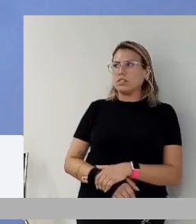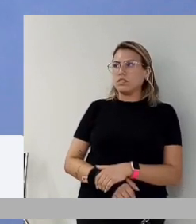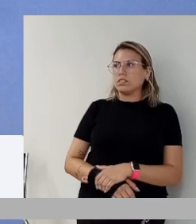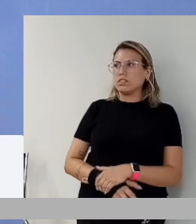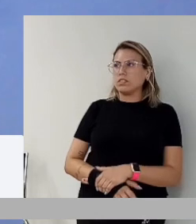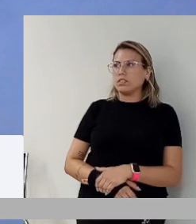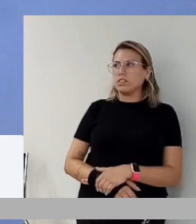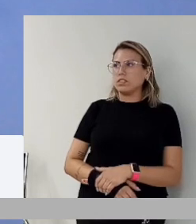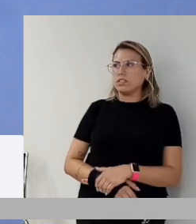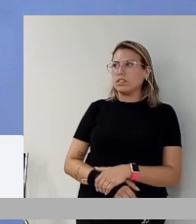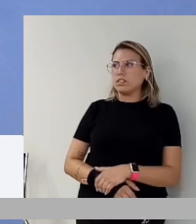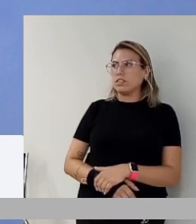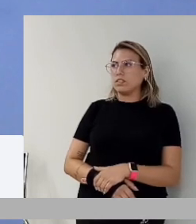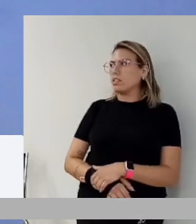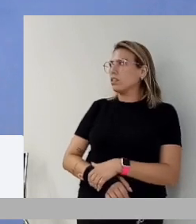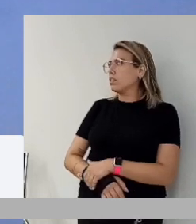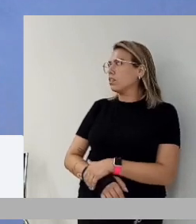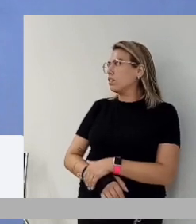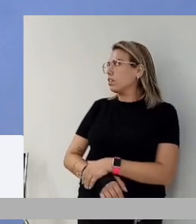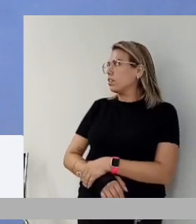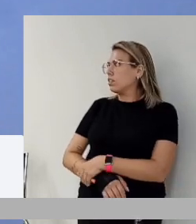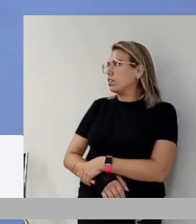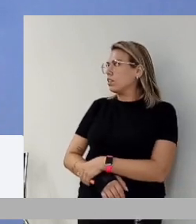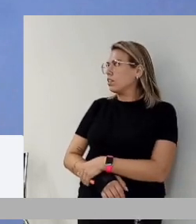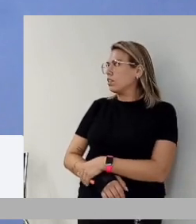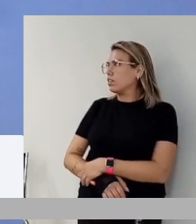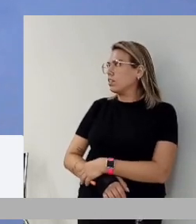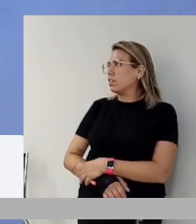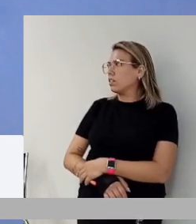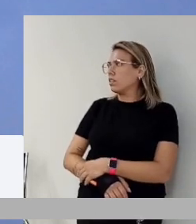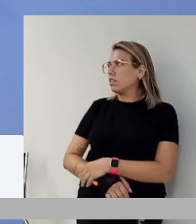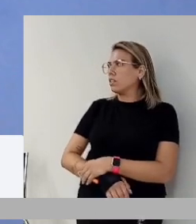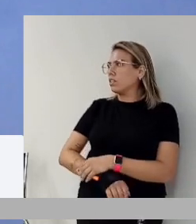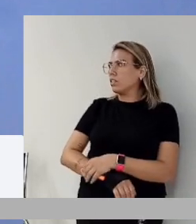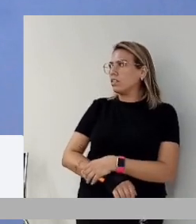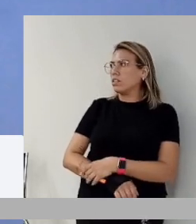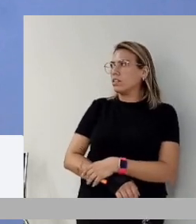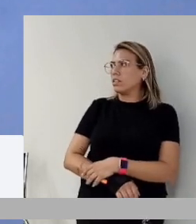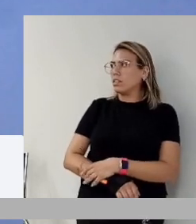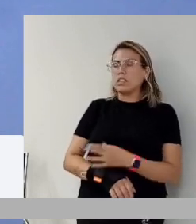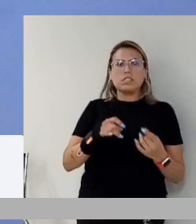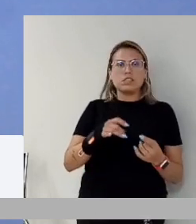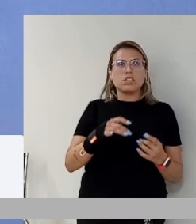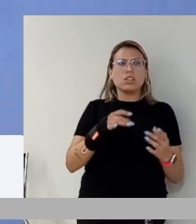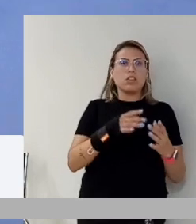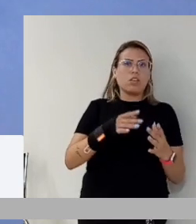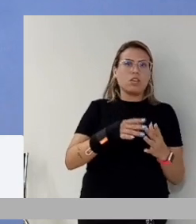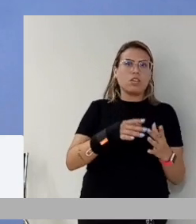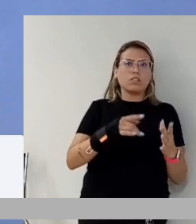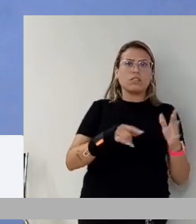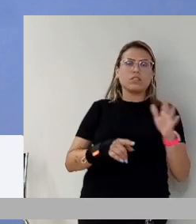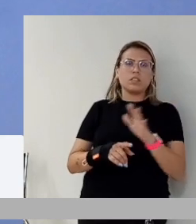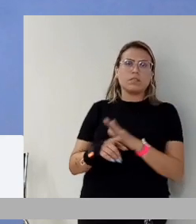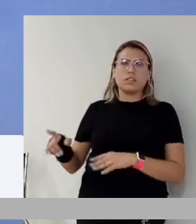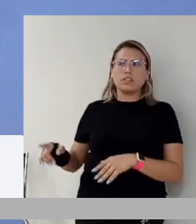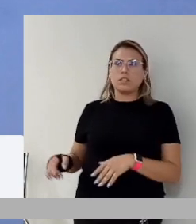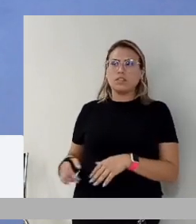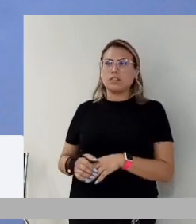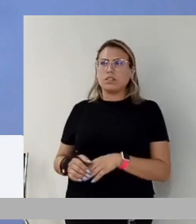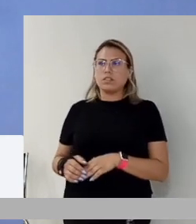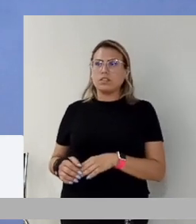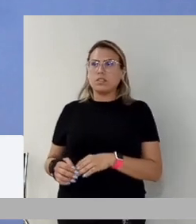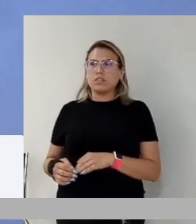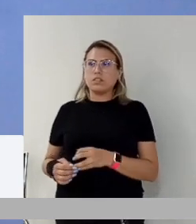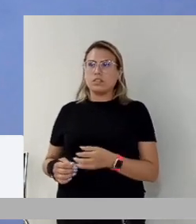Chaves concorda de fazer pergunta primeiro nós estamos consultando se concorda de fazer as perguntas ber Chaves concorda